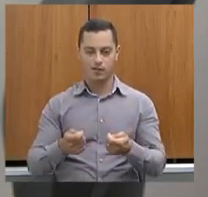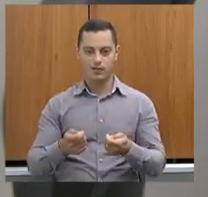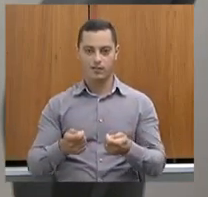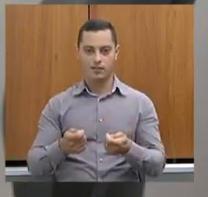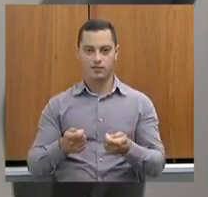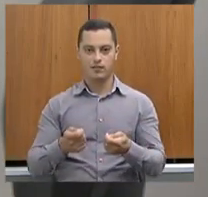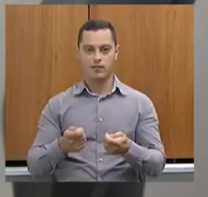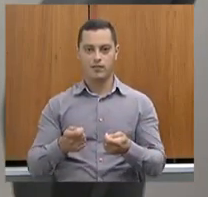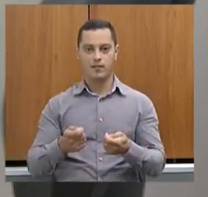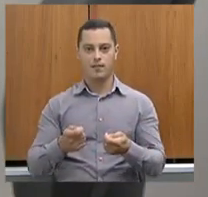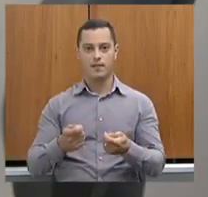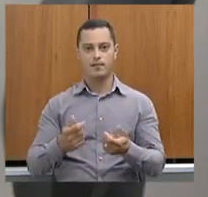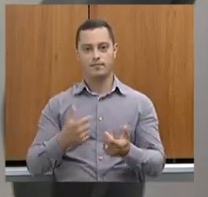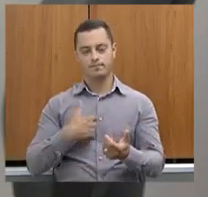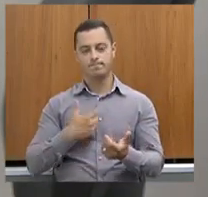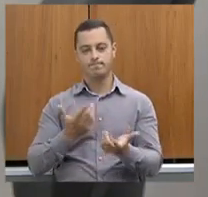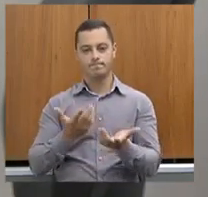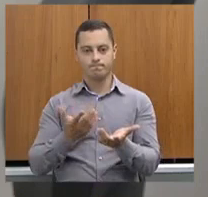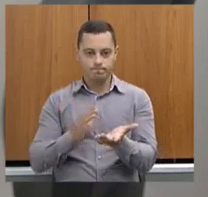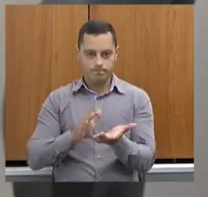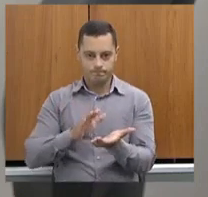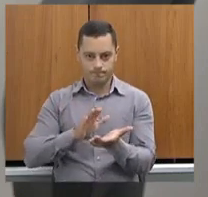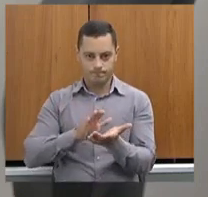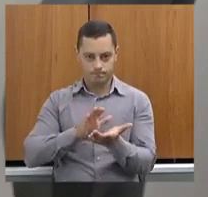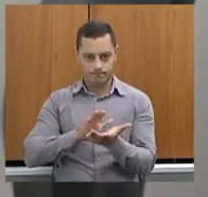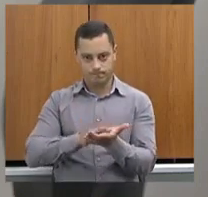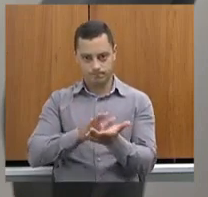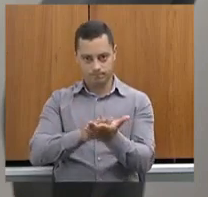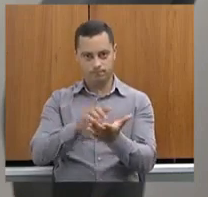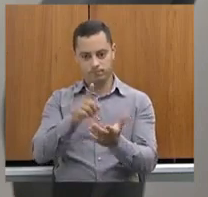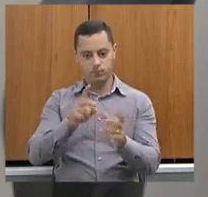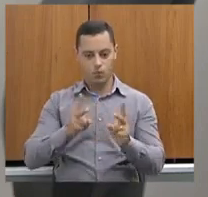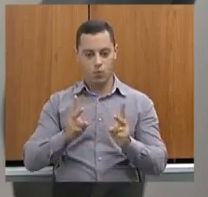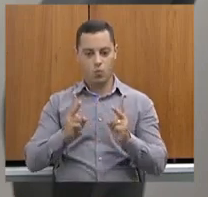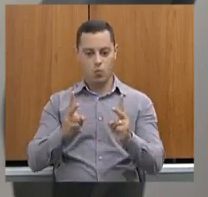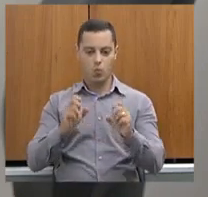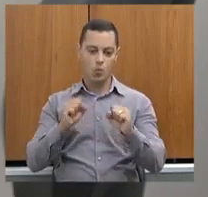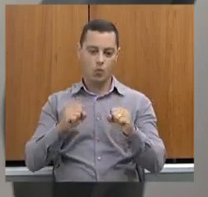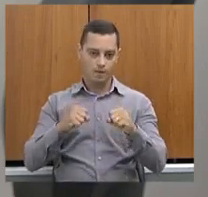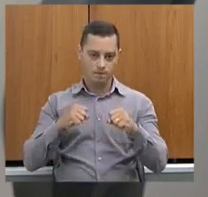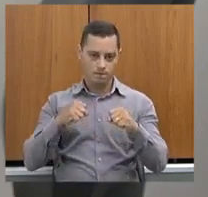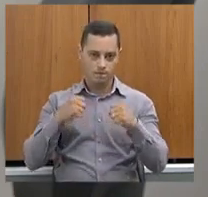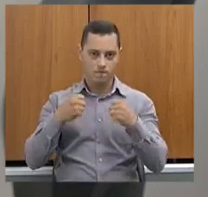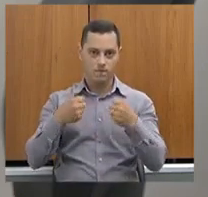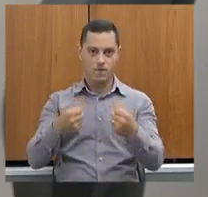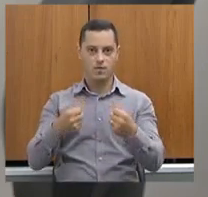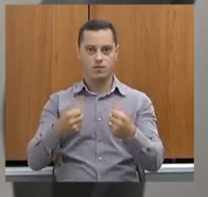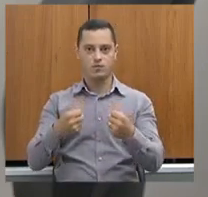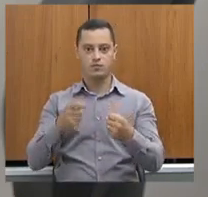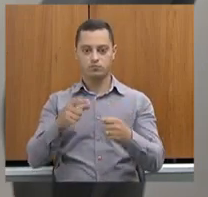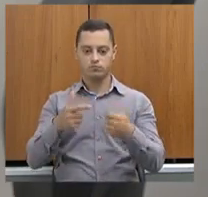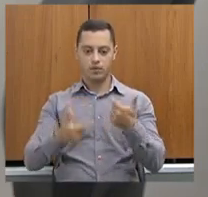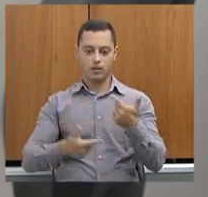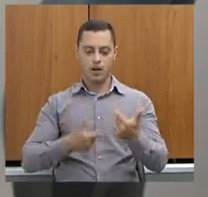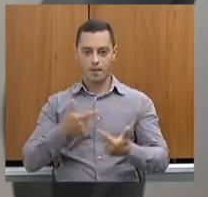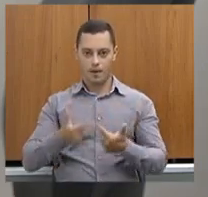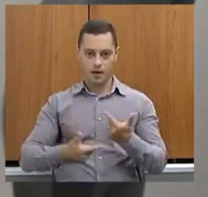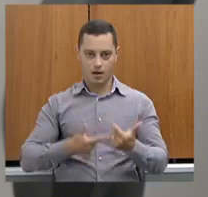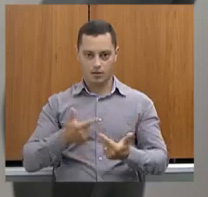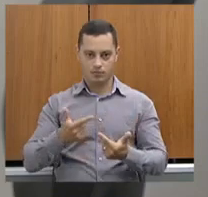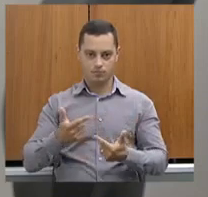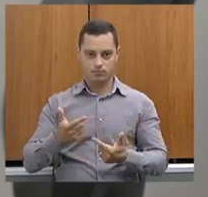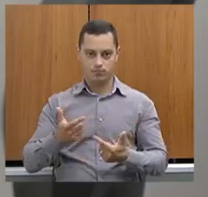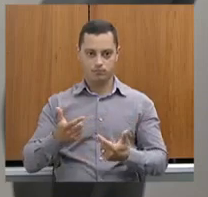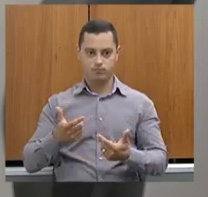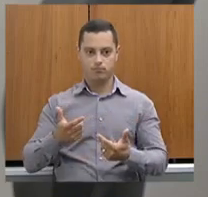quero que deixar consignado Meus parabéns né que o senhor continue brilhante brilhando na função que o senhor exerce mas